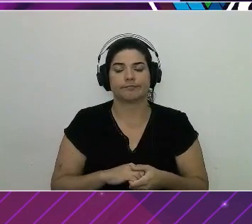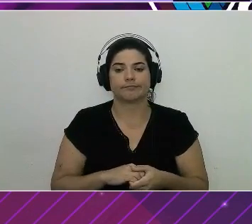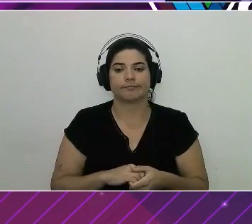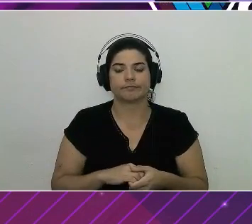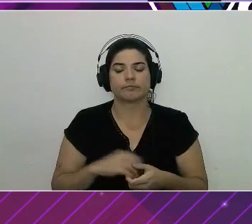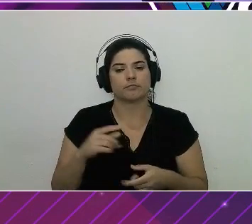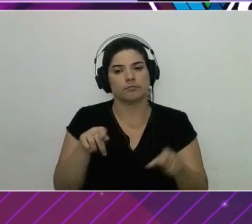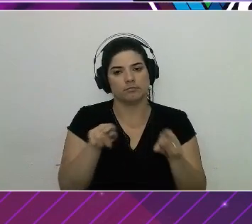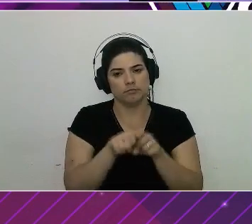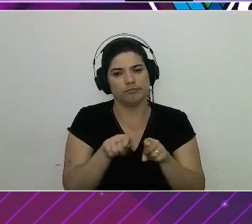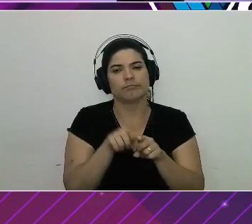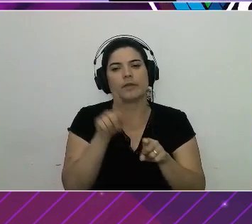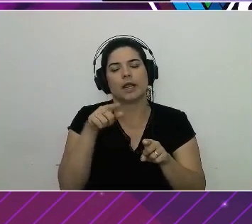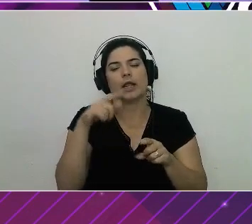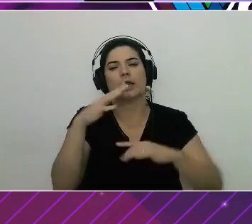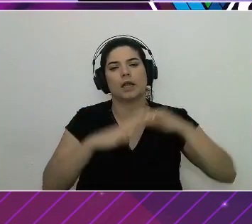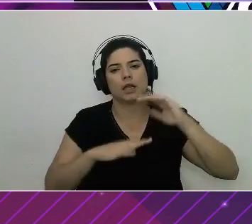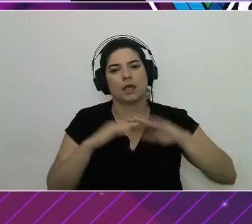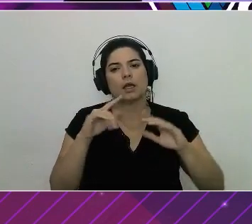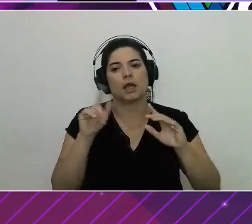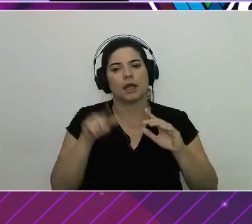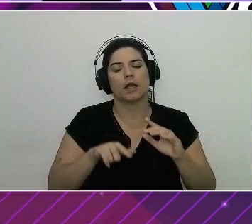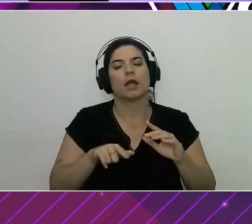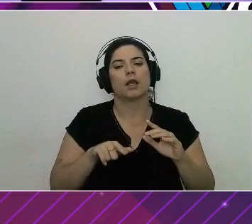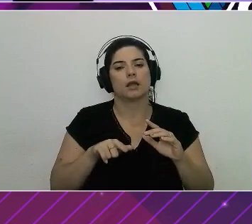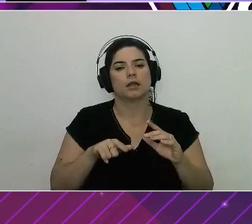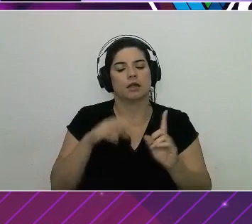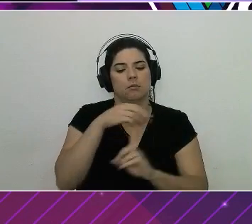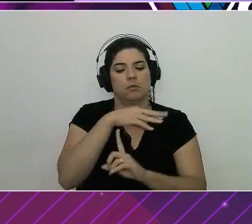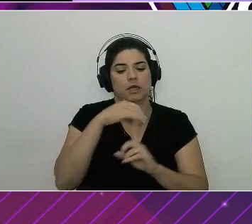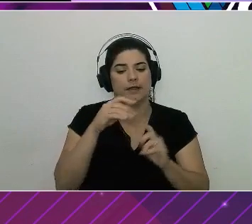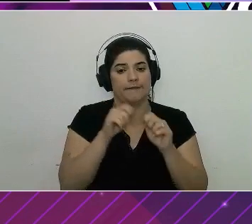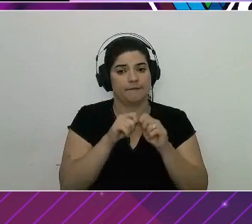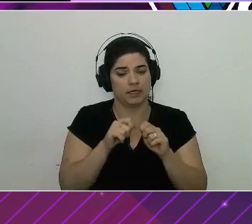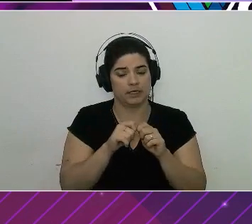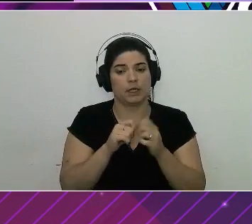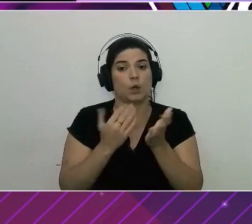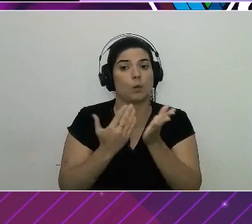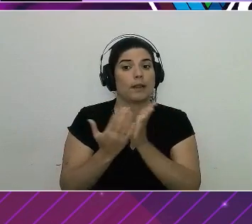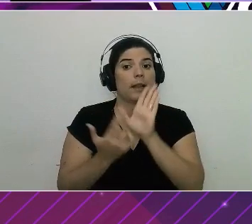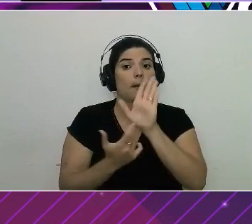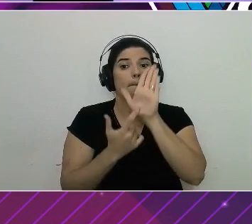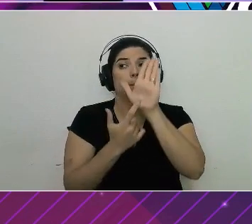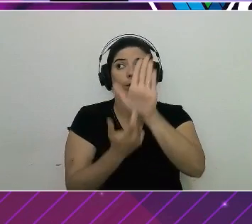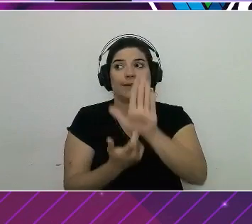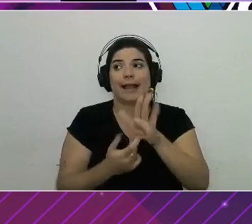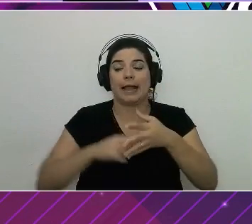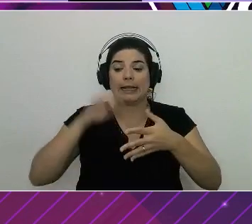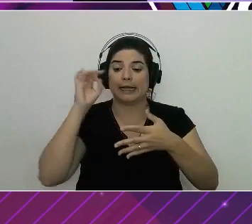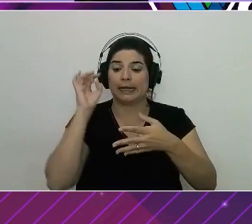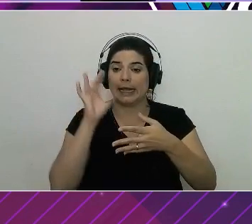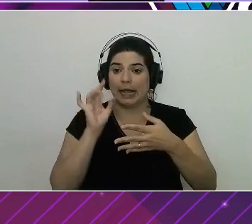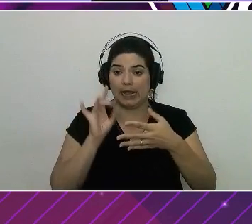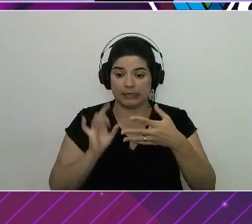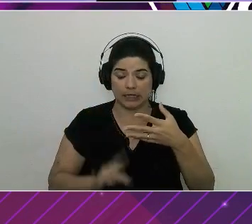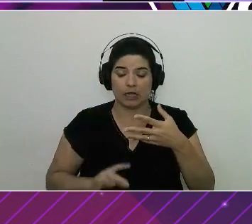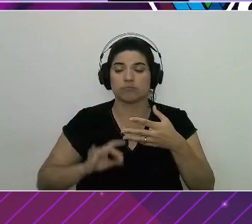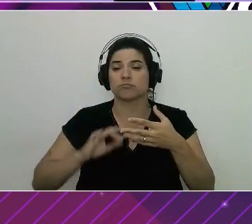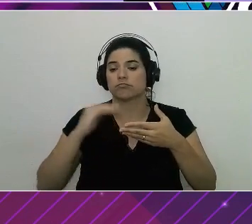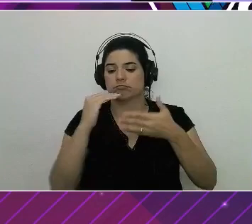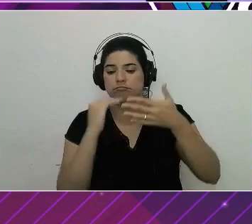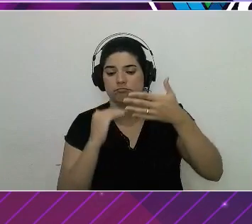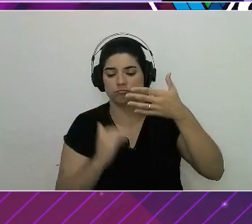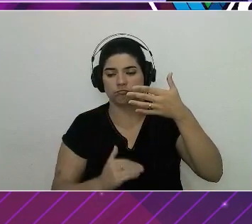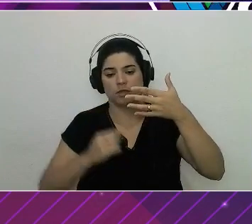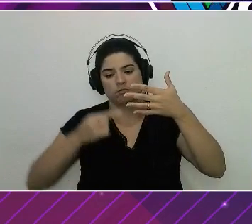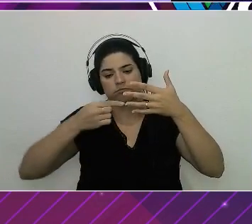de operações que a API está fazendo. Então, ele vai começar a mostrar cada uma das operações e suboperações que estão acontecendo